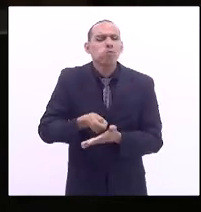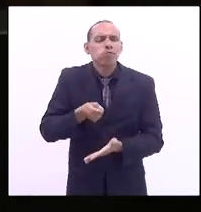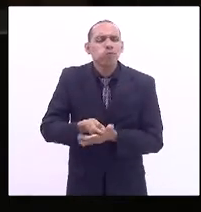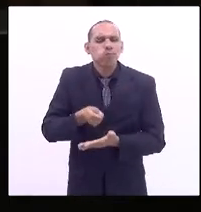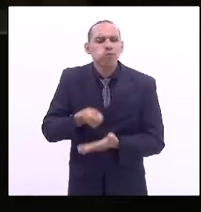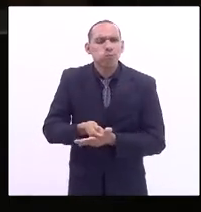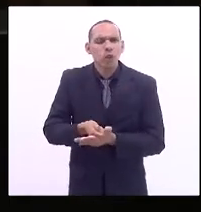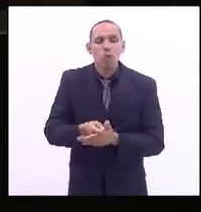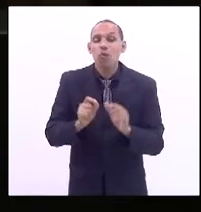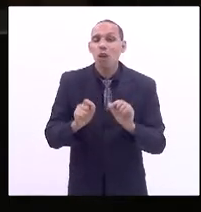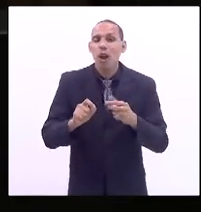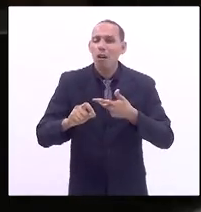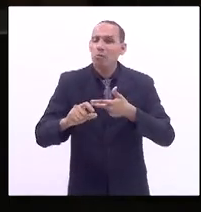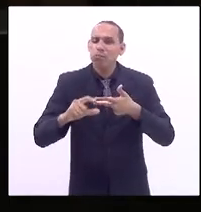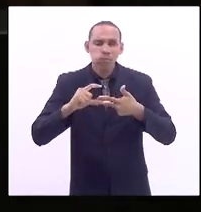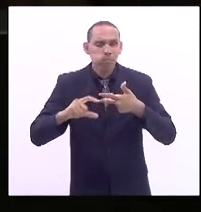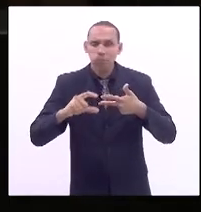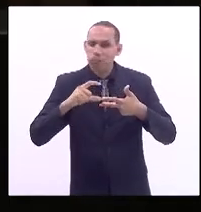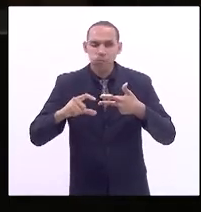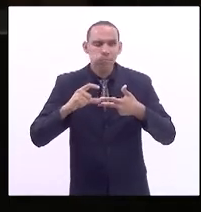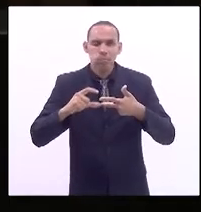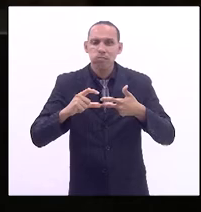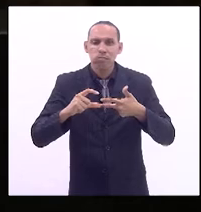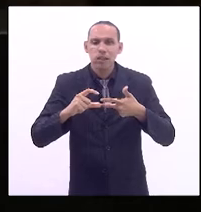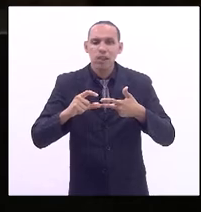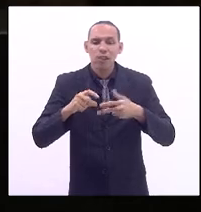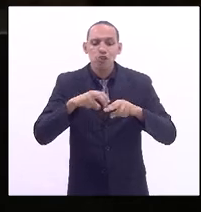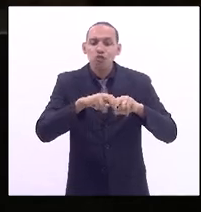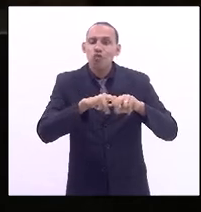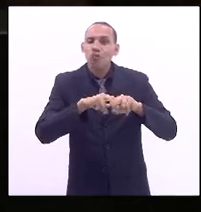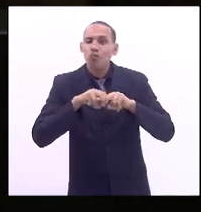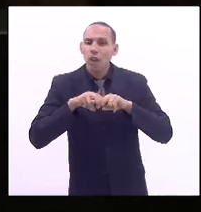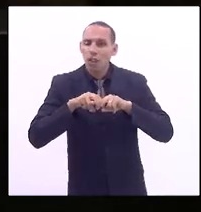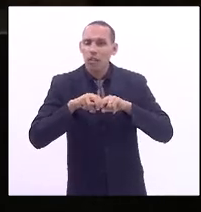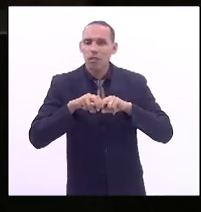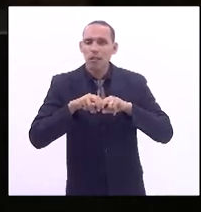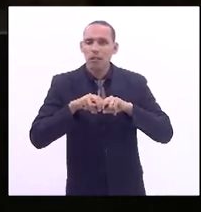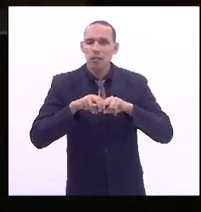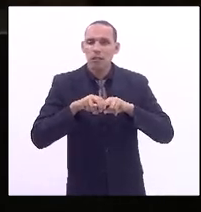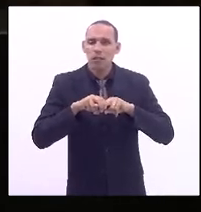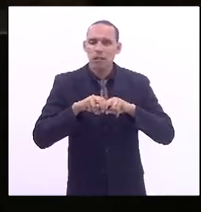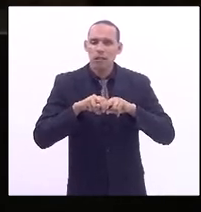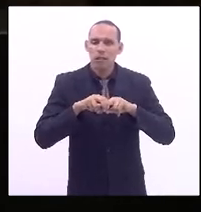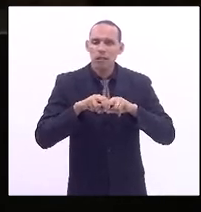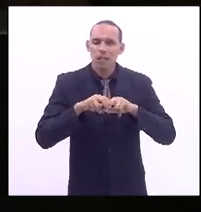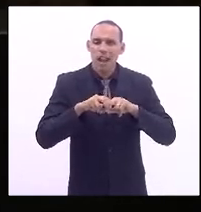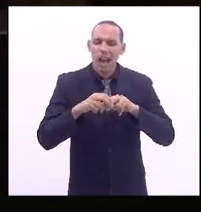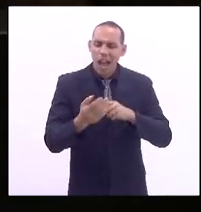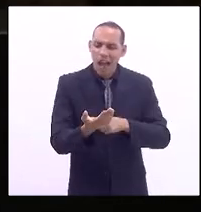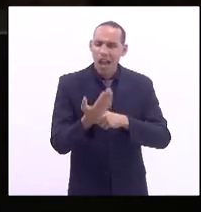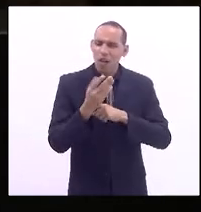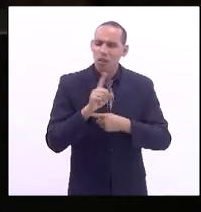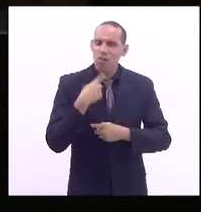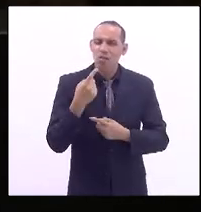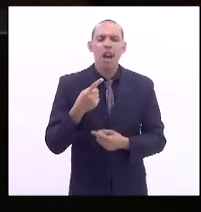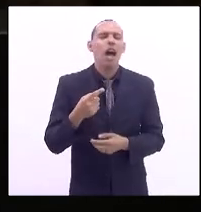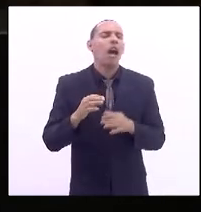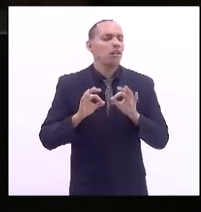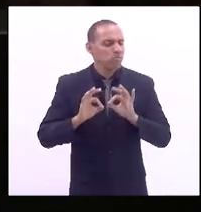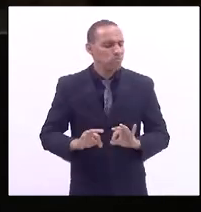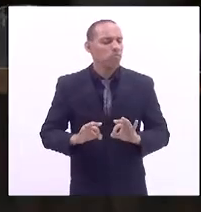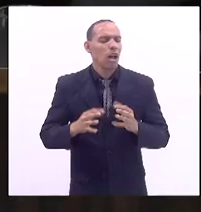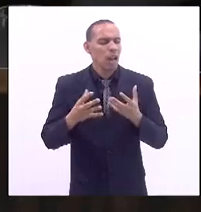do Poder Executivo uma justificativa que nos convença da